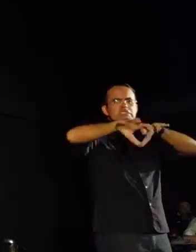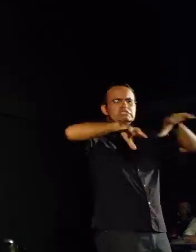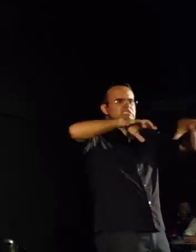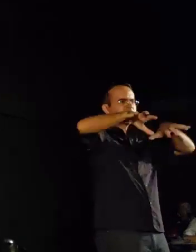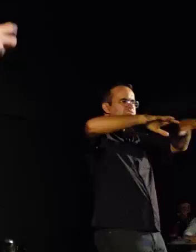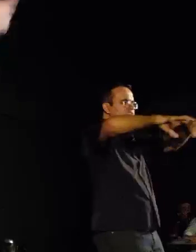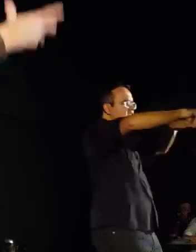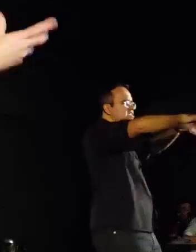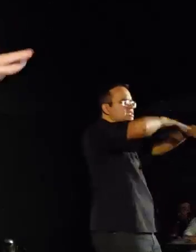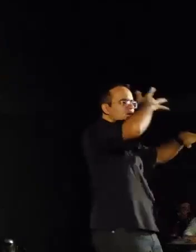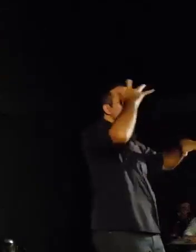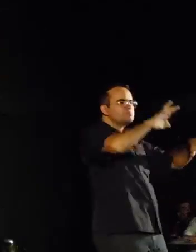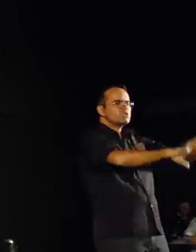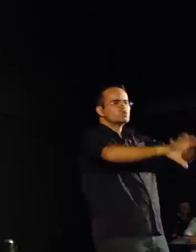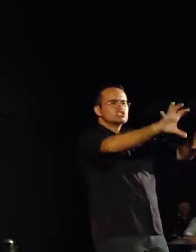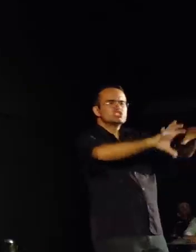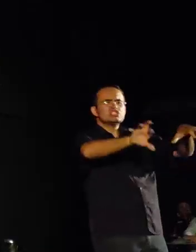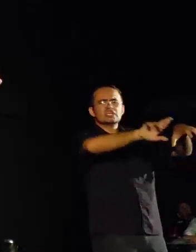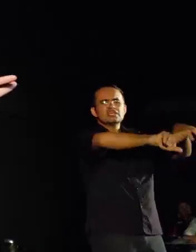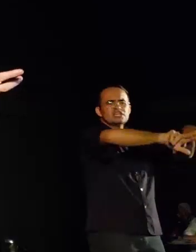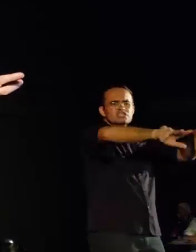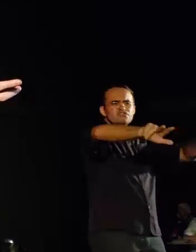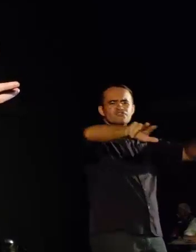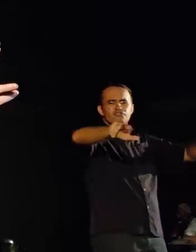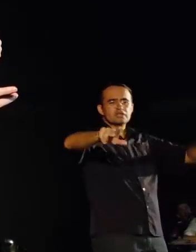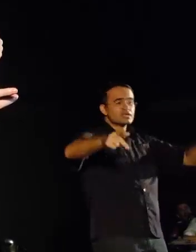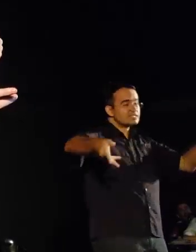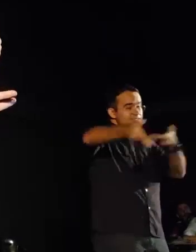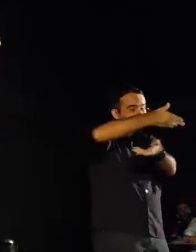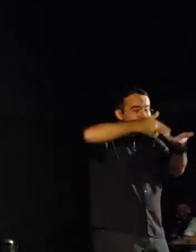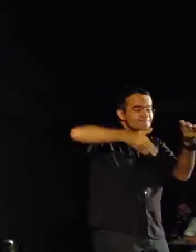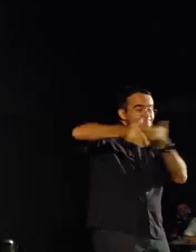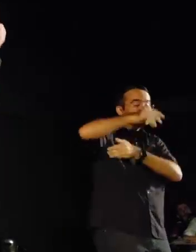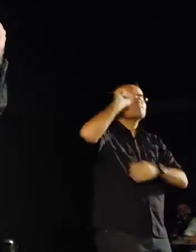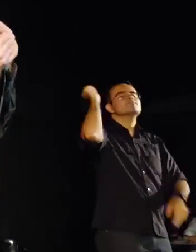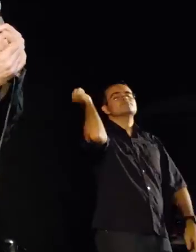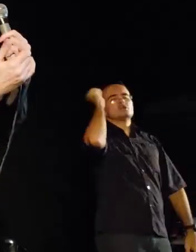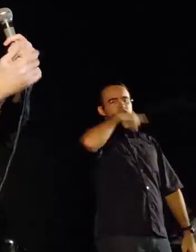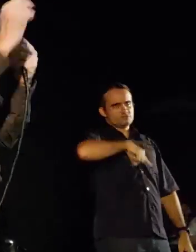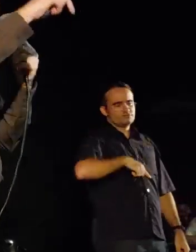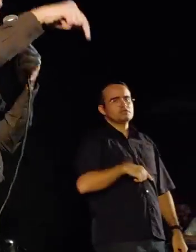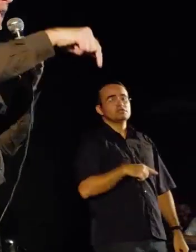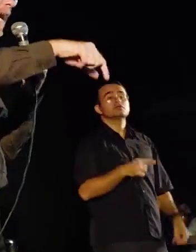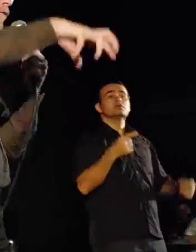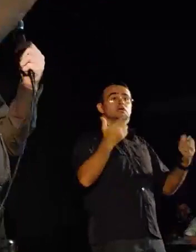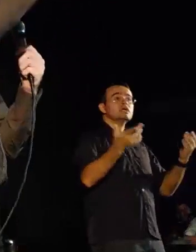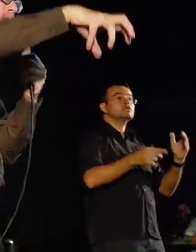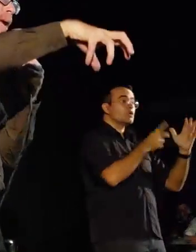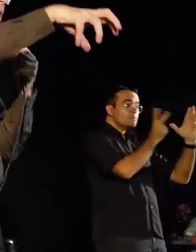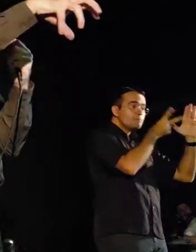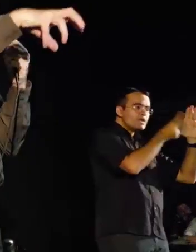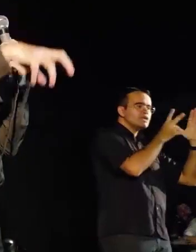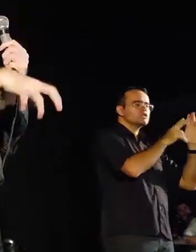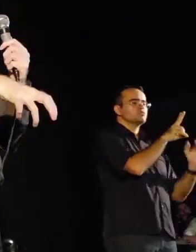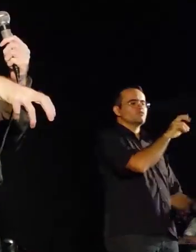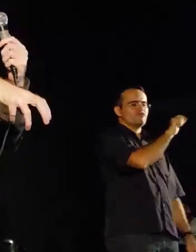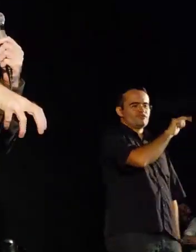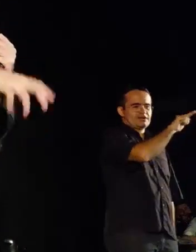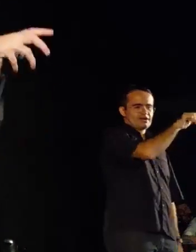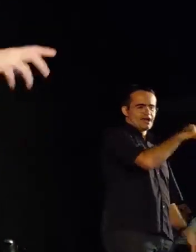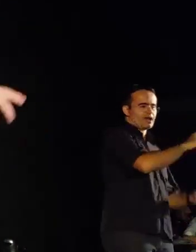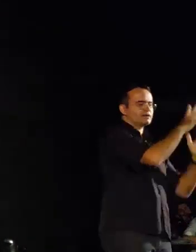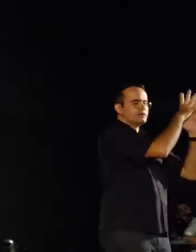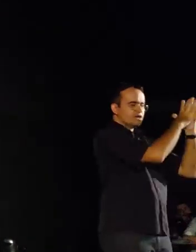de tanto jeito, de tanta coisa contraditória uma em relação à outra. Então, este modelo que foi aplicado, foi o modelo da Nova